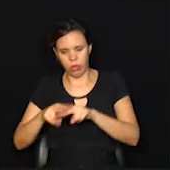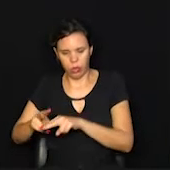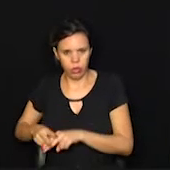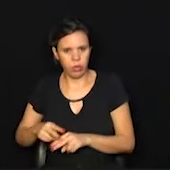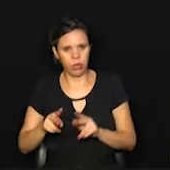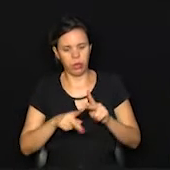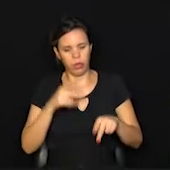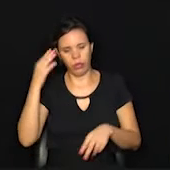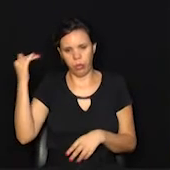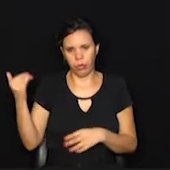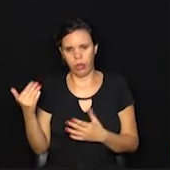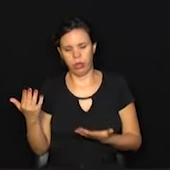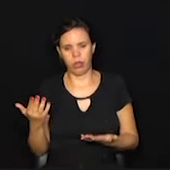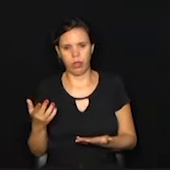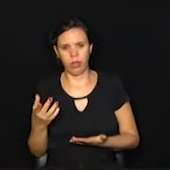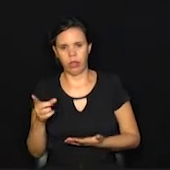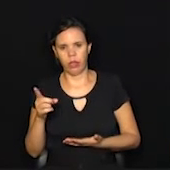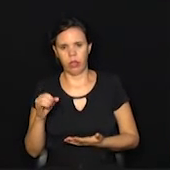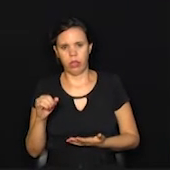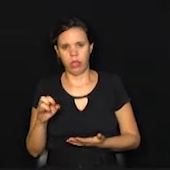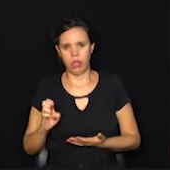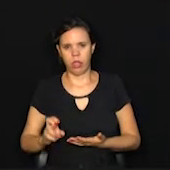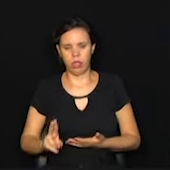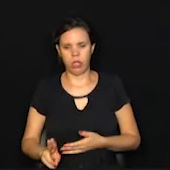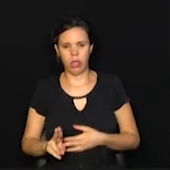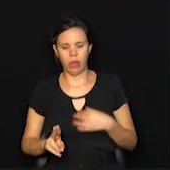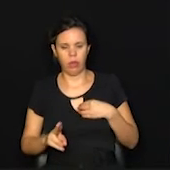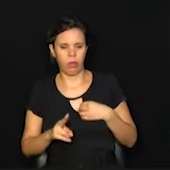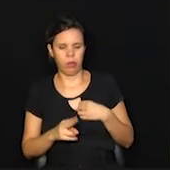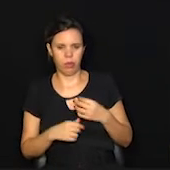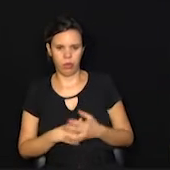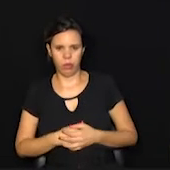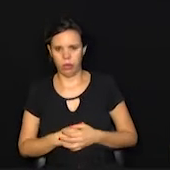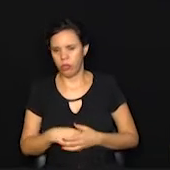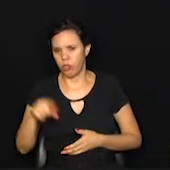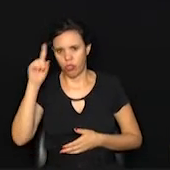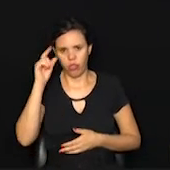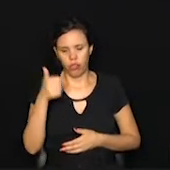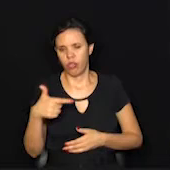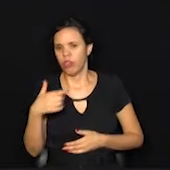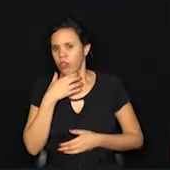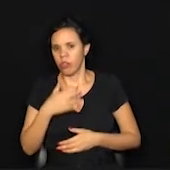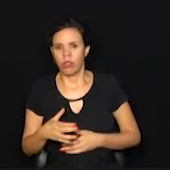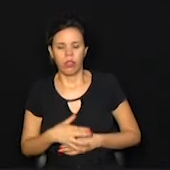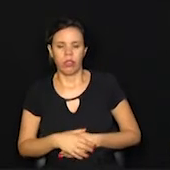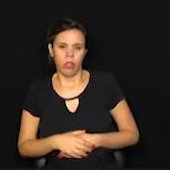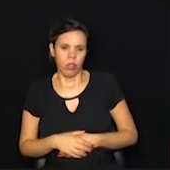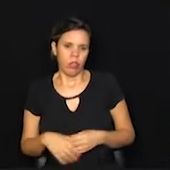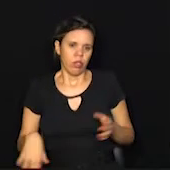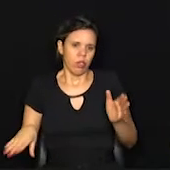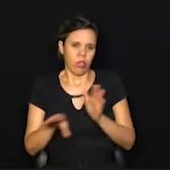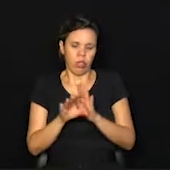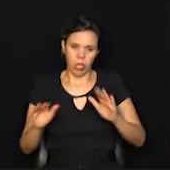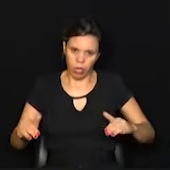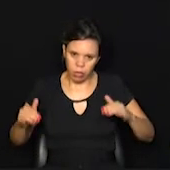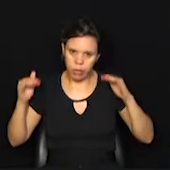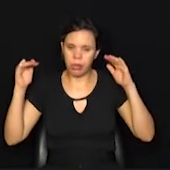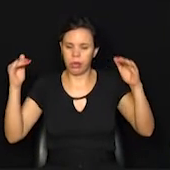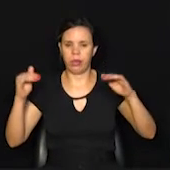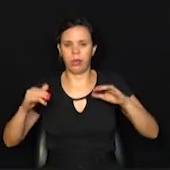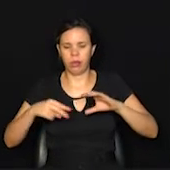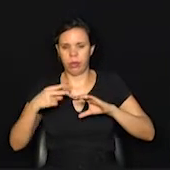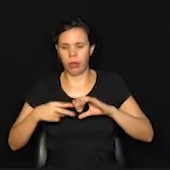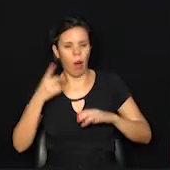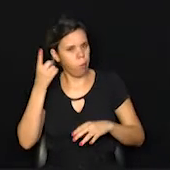o Franklin Martins José Dirceu e no dia doze de dezembro atenção chega ao máximo a